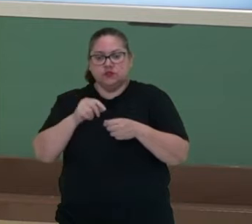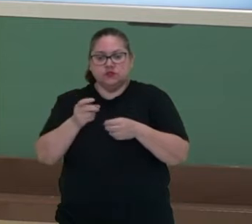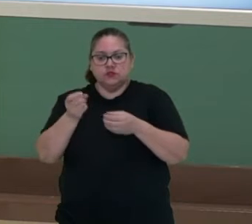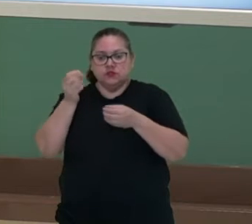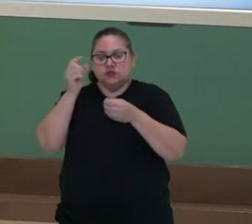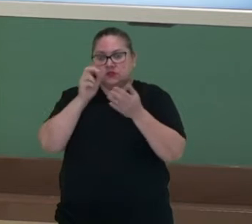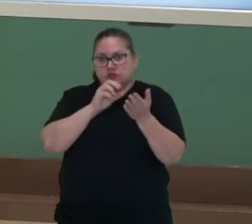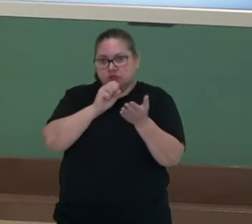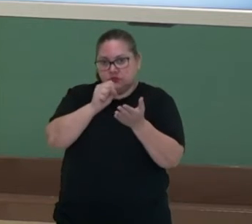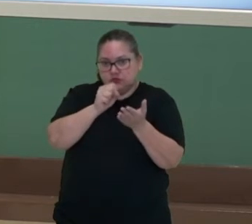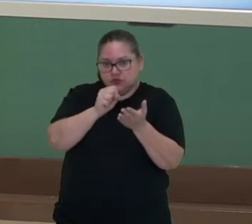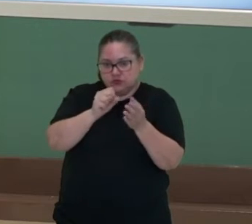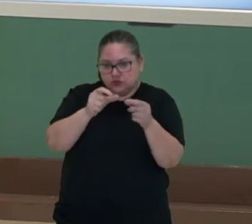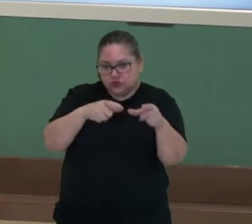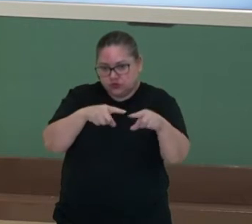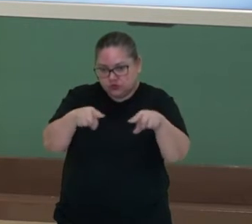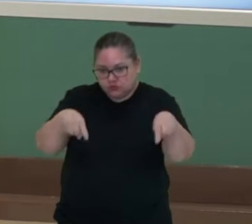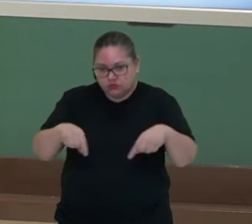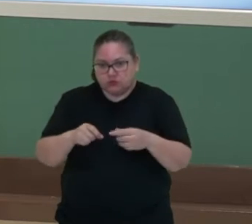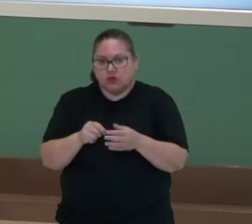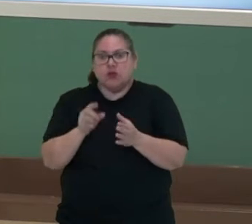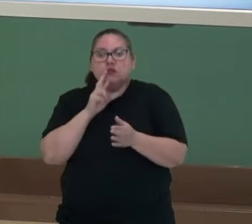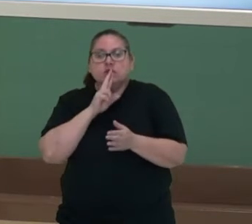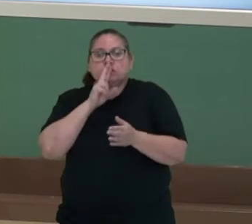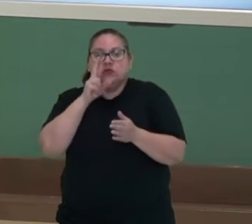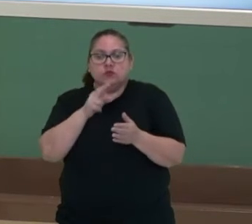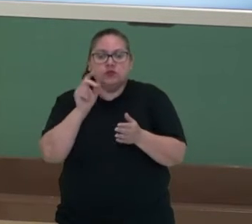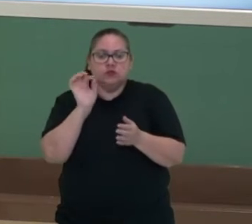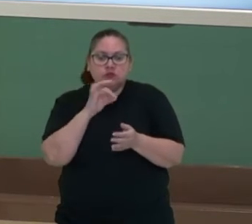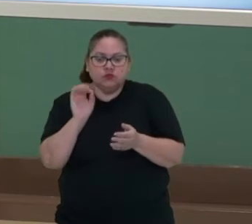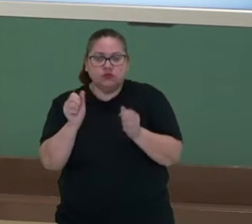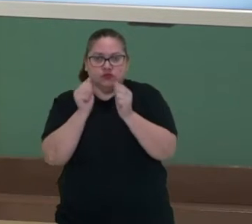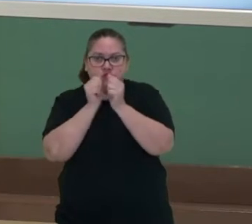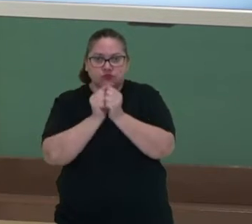Responda a sua atividade e a gente faz a correção juntos.